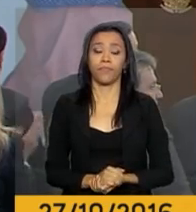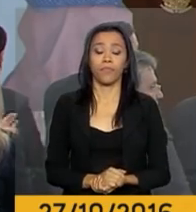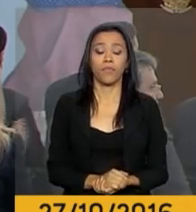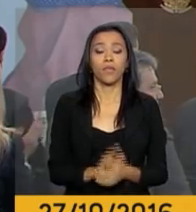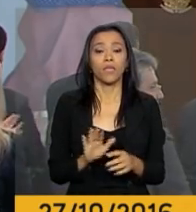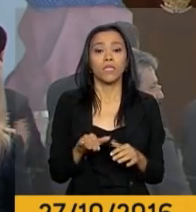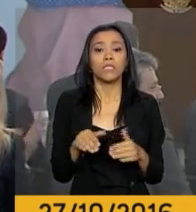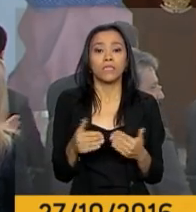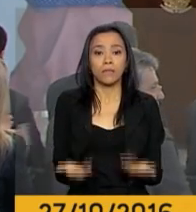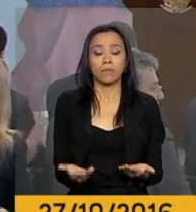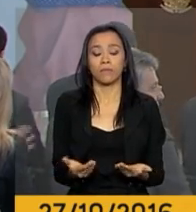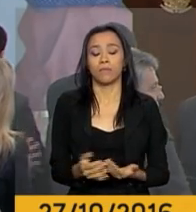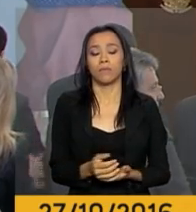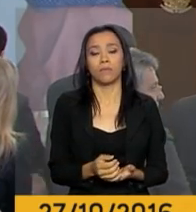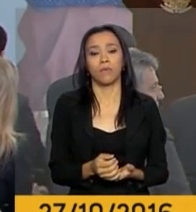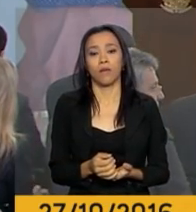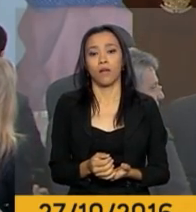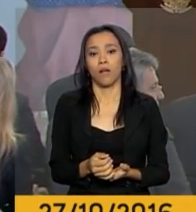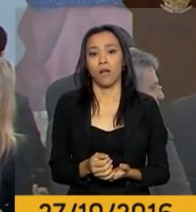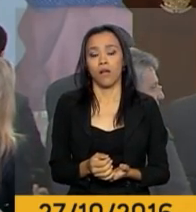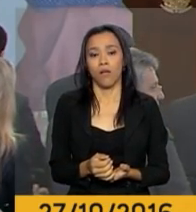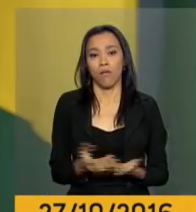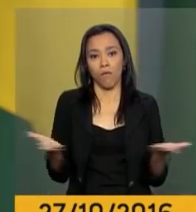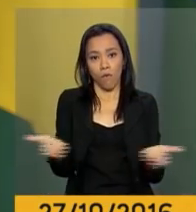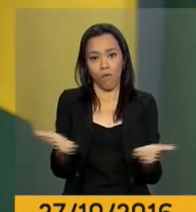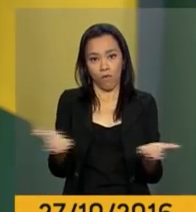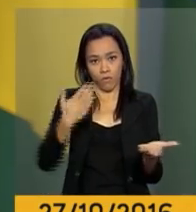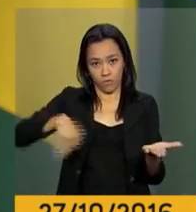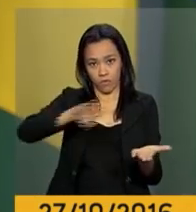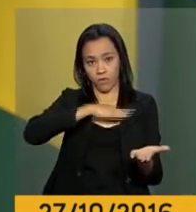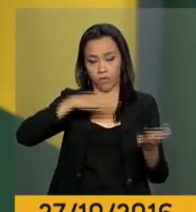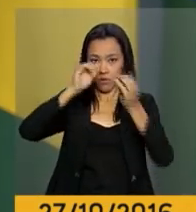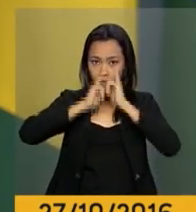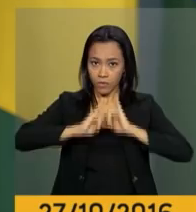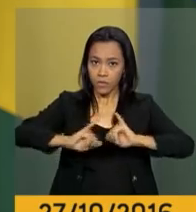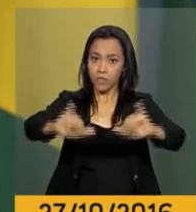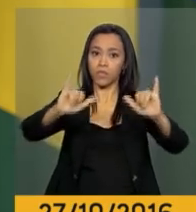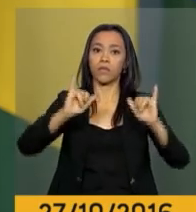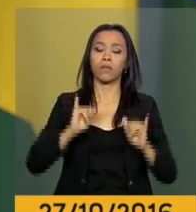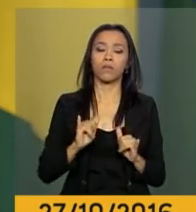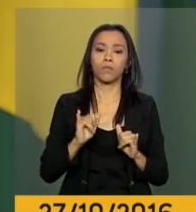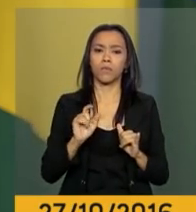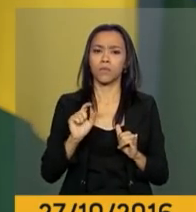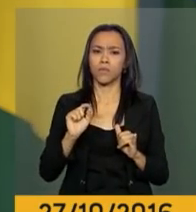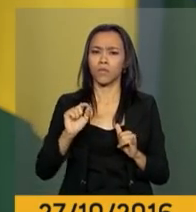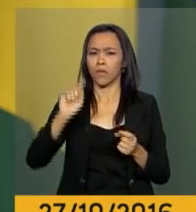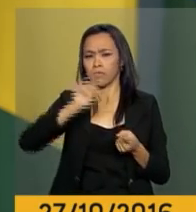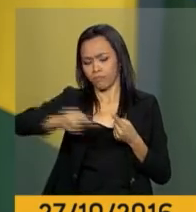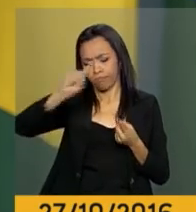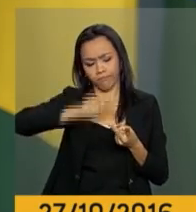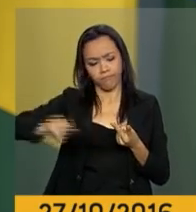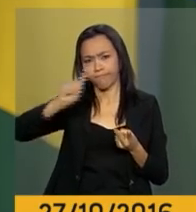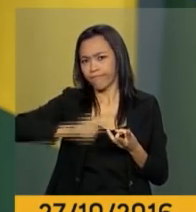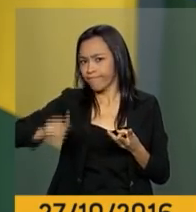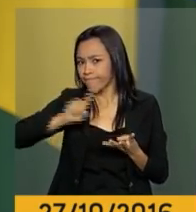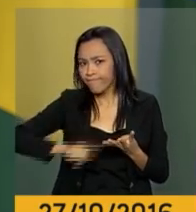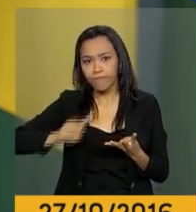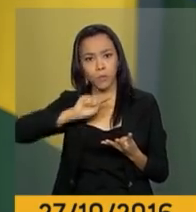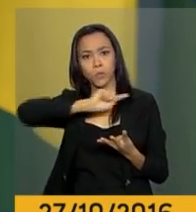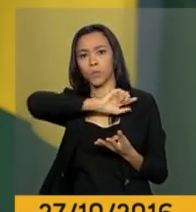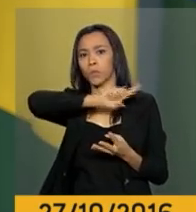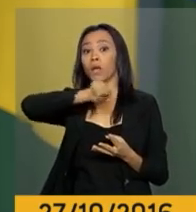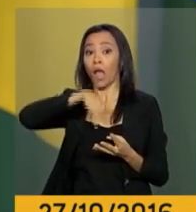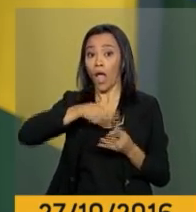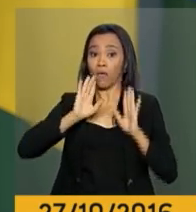quando hoje nós anunciamos ações específicas em favor